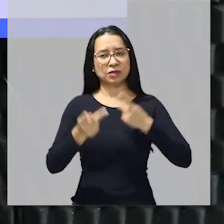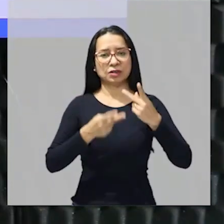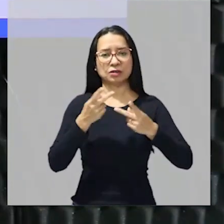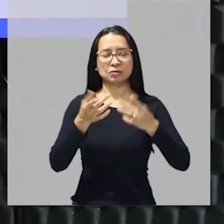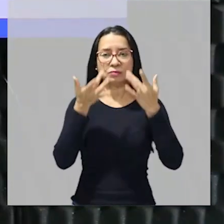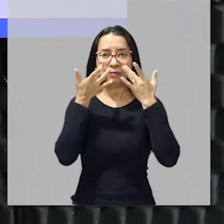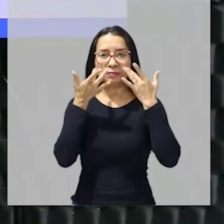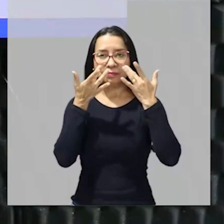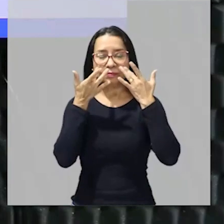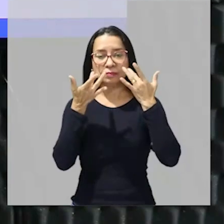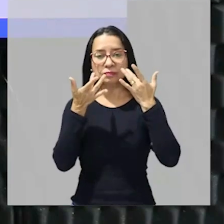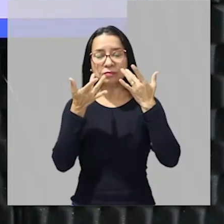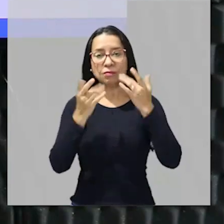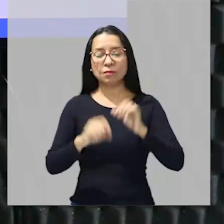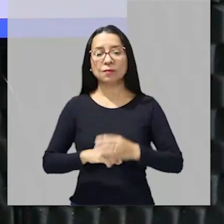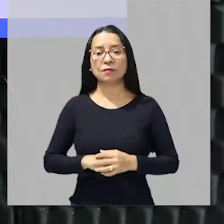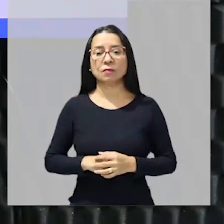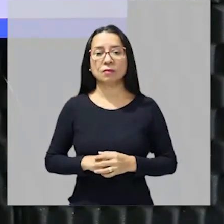artistas,